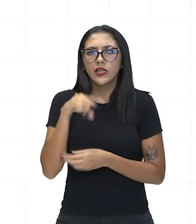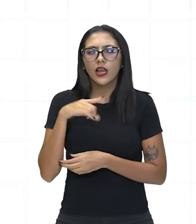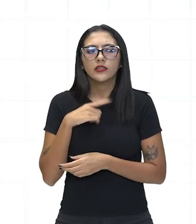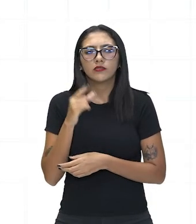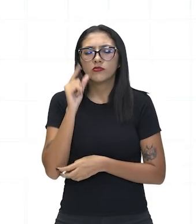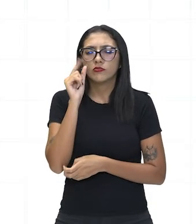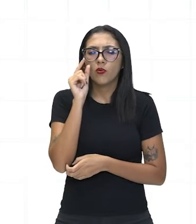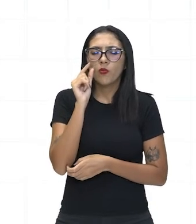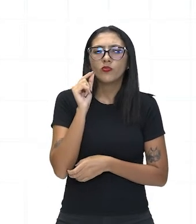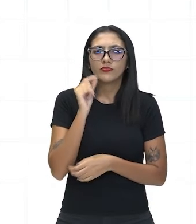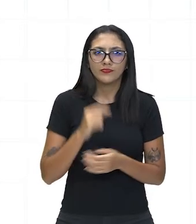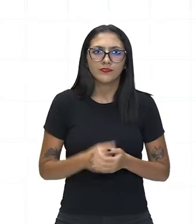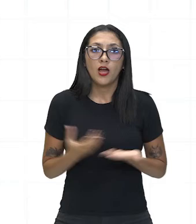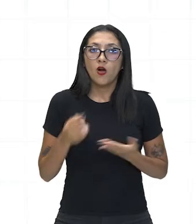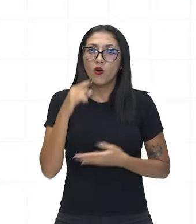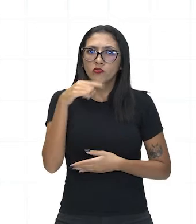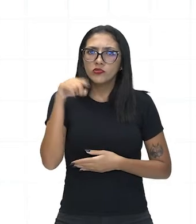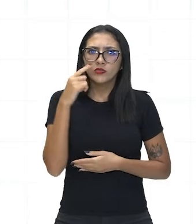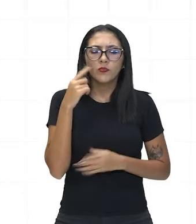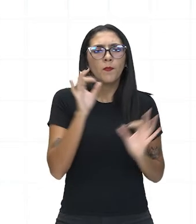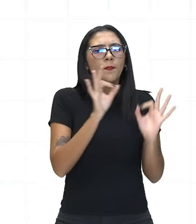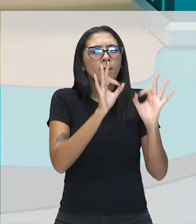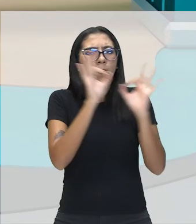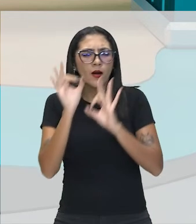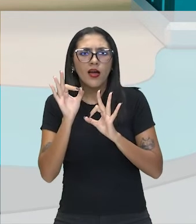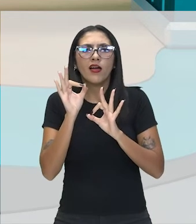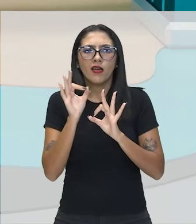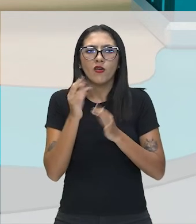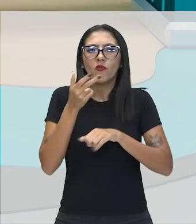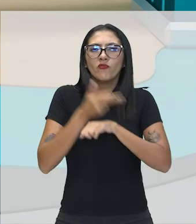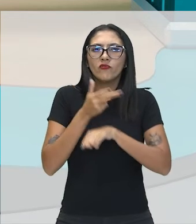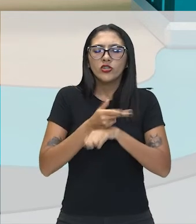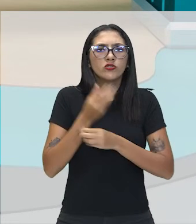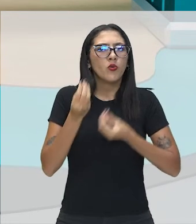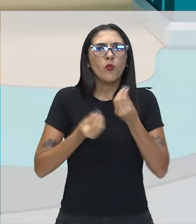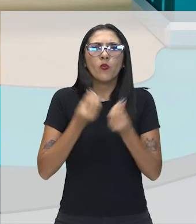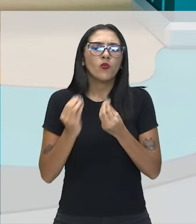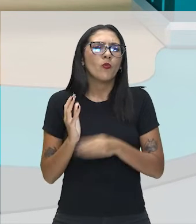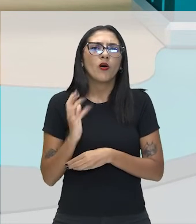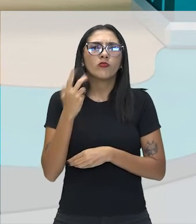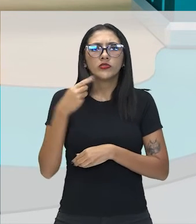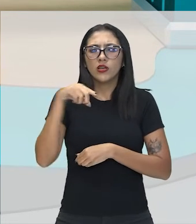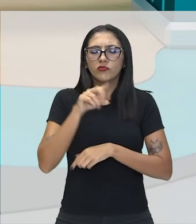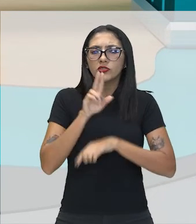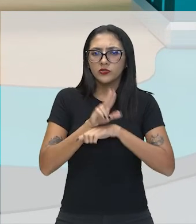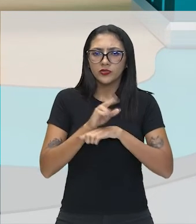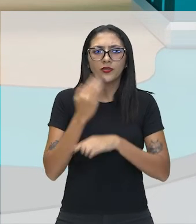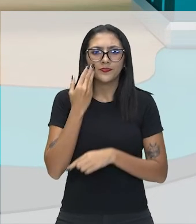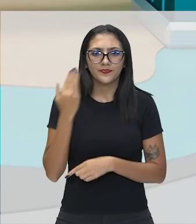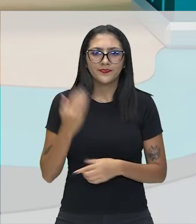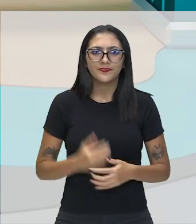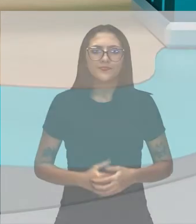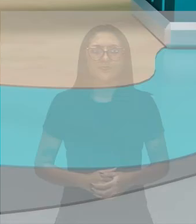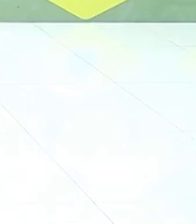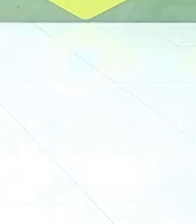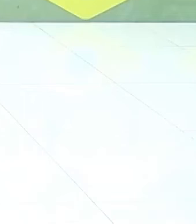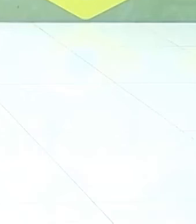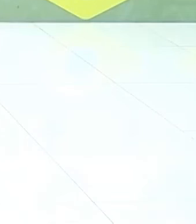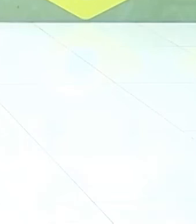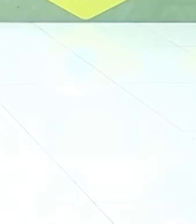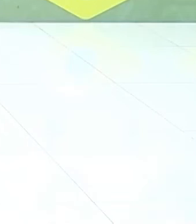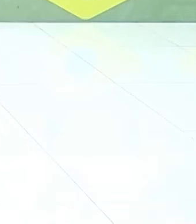E agora eu vou trazer um vídeo aqui para vocês para ficar mais claro como agir no momento de crise convulsiva. Vamos lá.